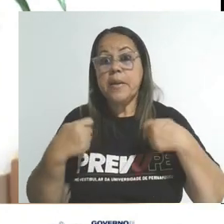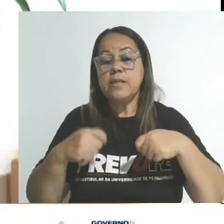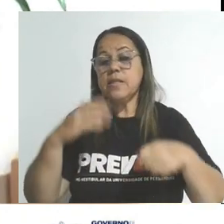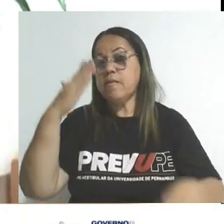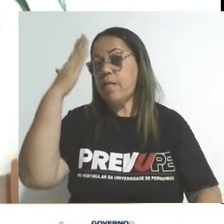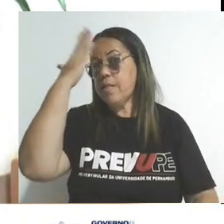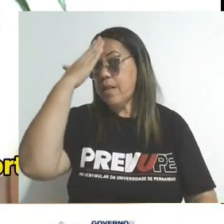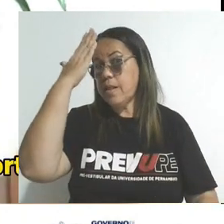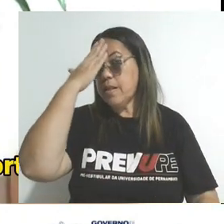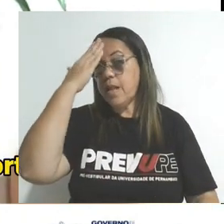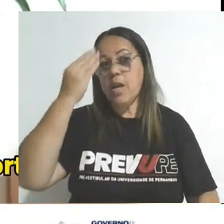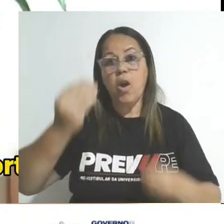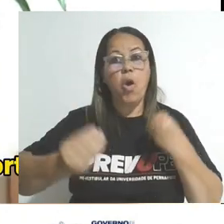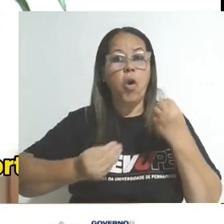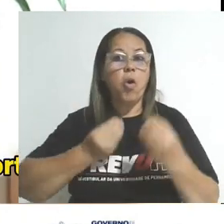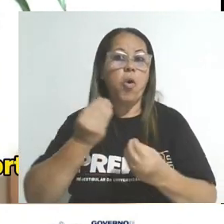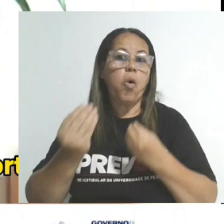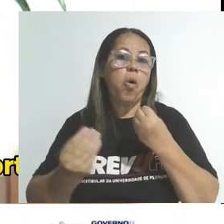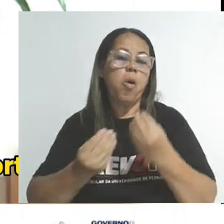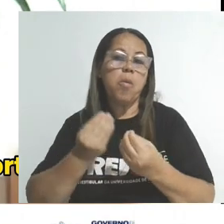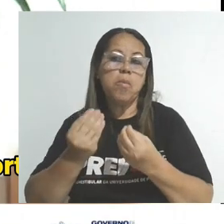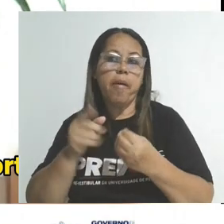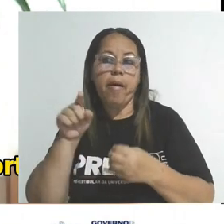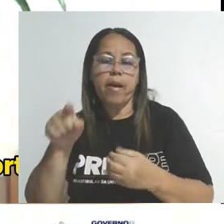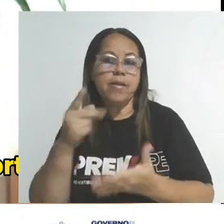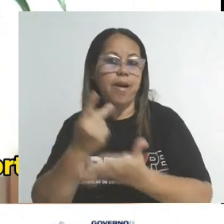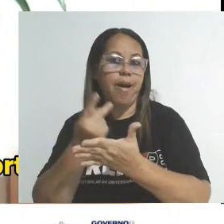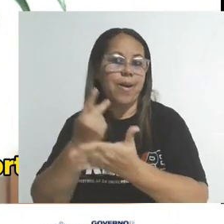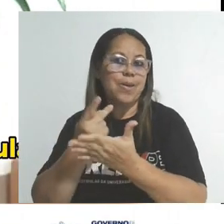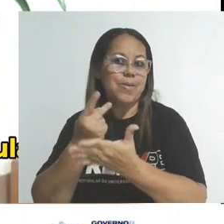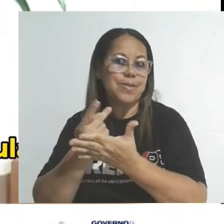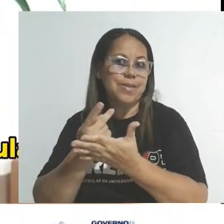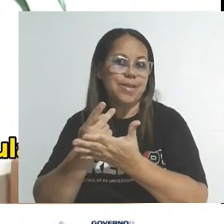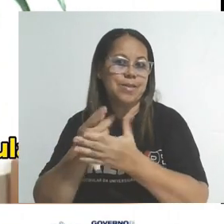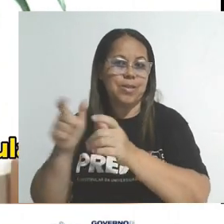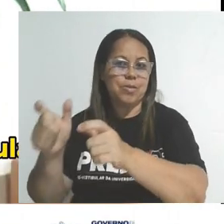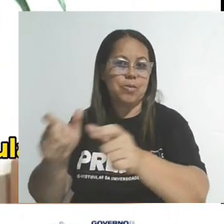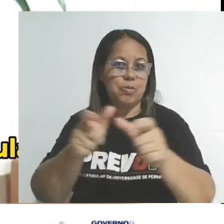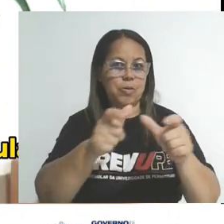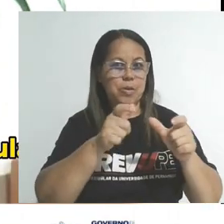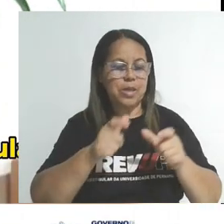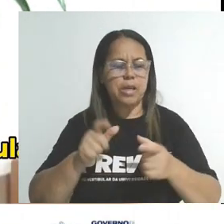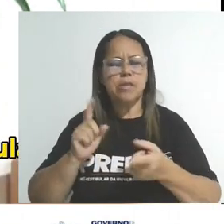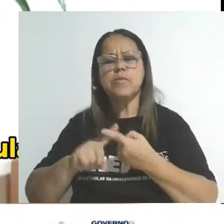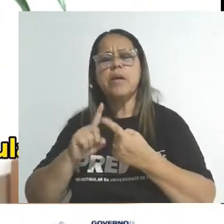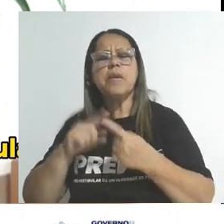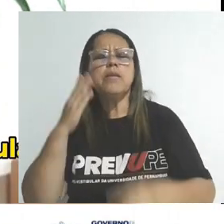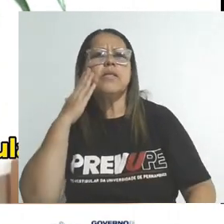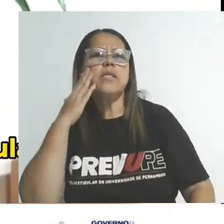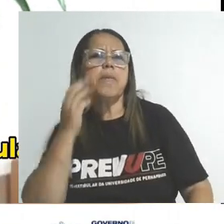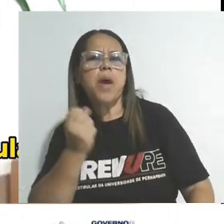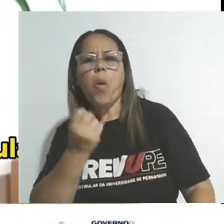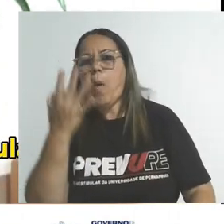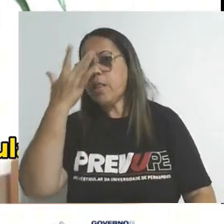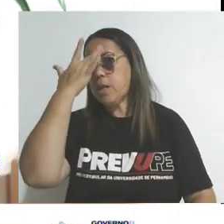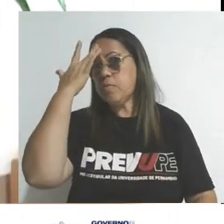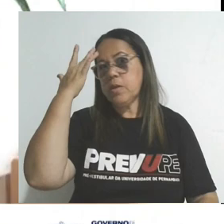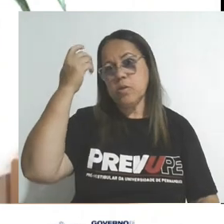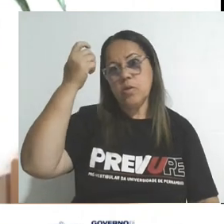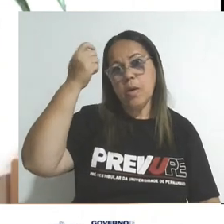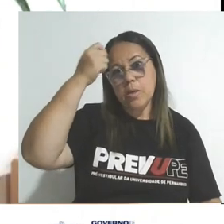preciso compreender como é que geograficamente esses sujeitos se comportam. Assim como também de saber a quantidade de população